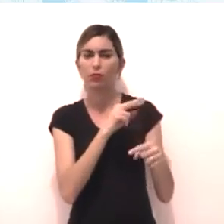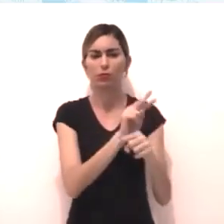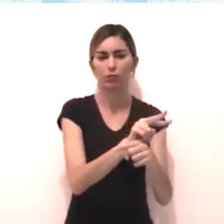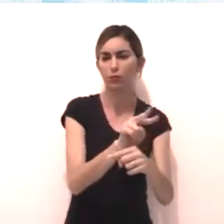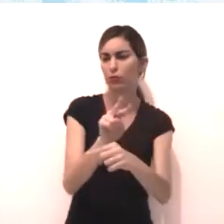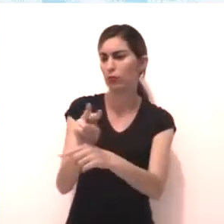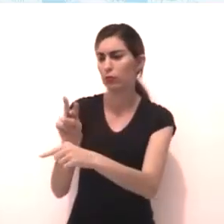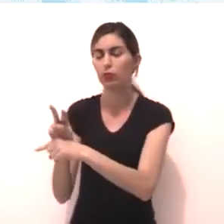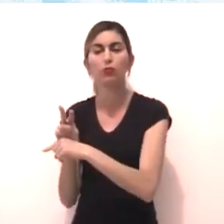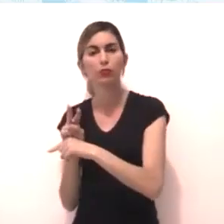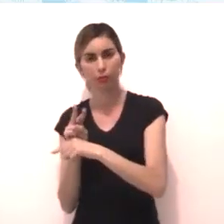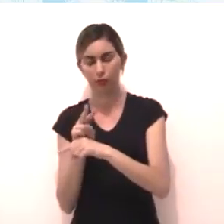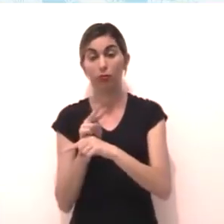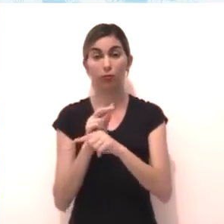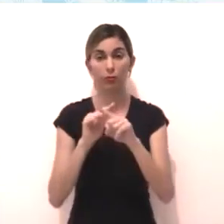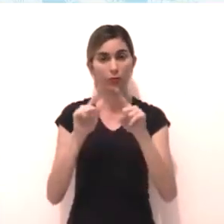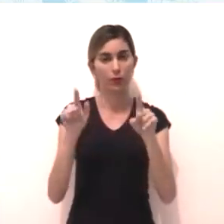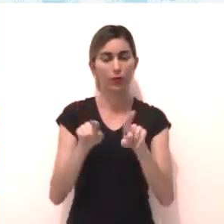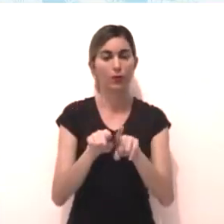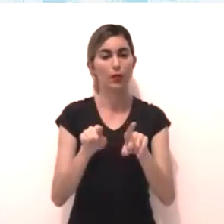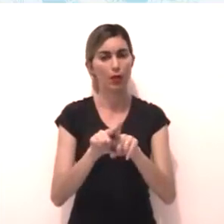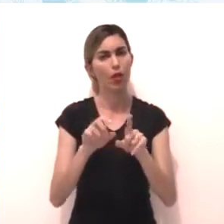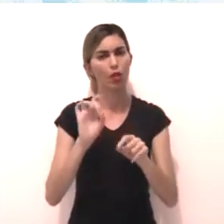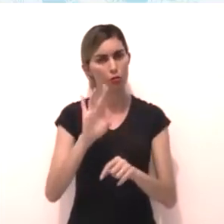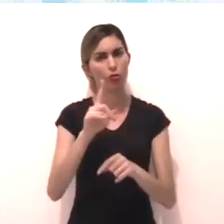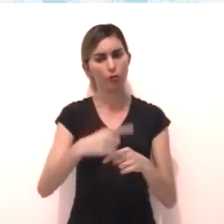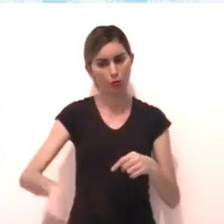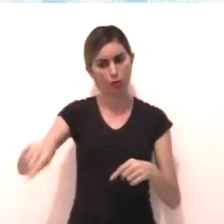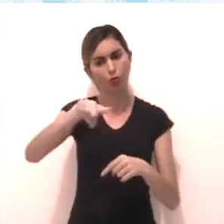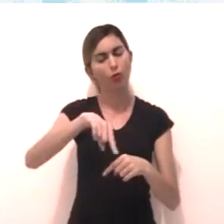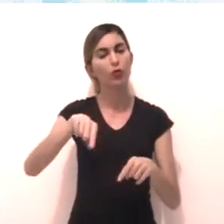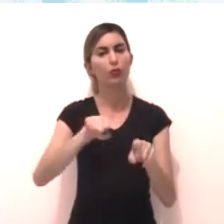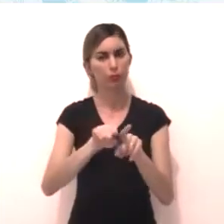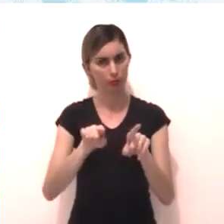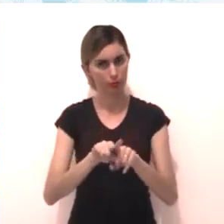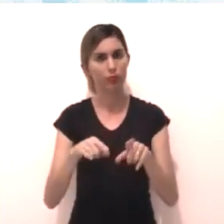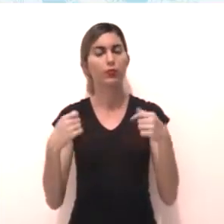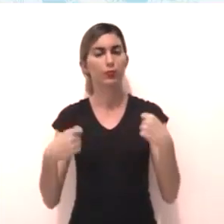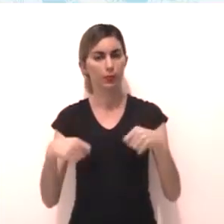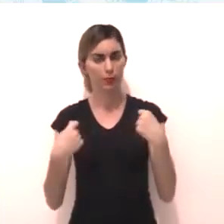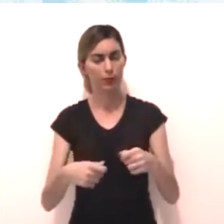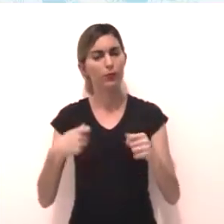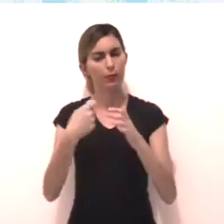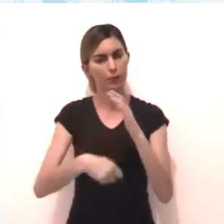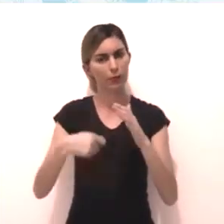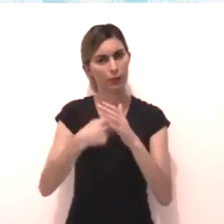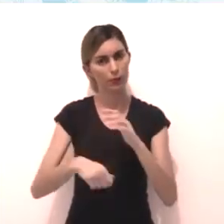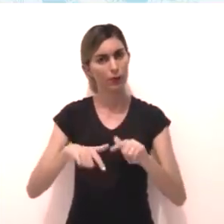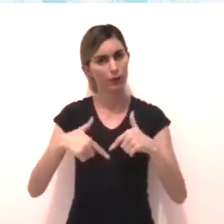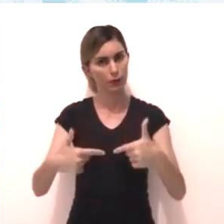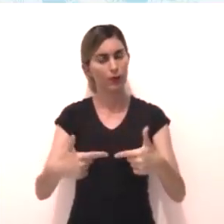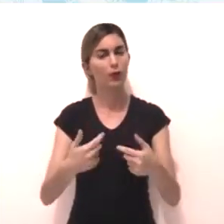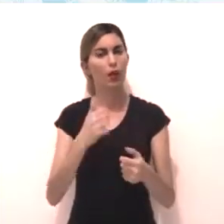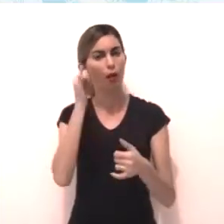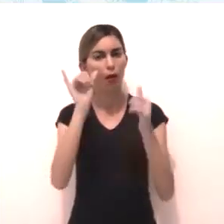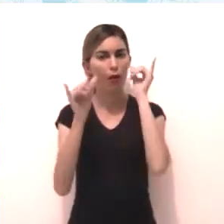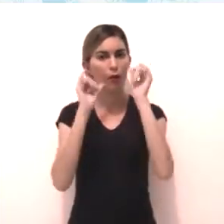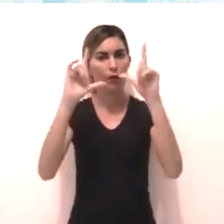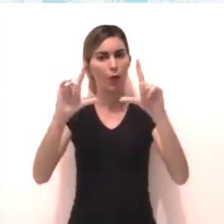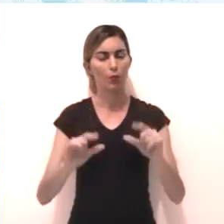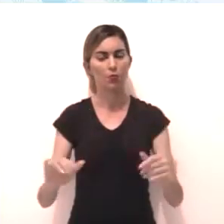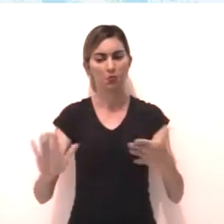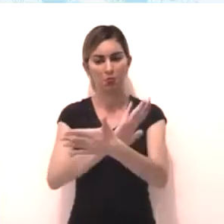por preservar a nossa floresta, mas a responsabilidade é nossa também. Nós precisamos lutar para evitar